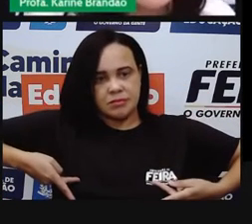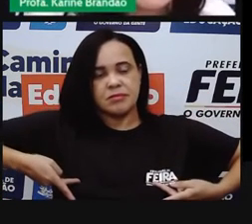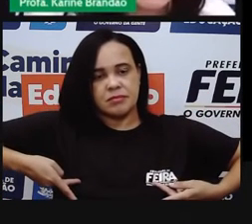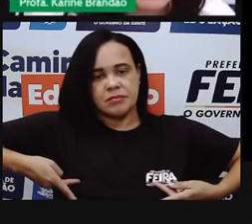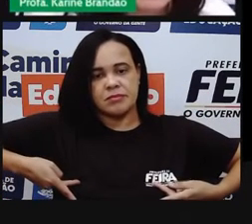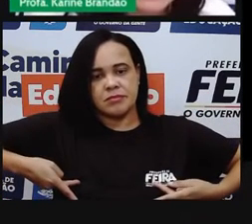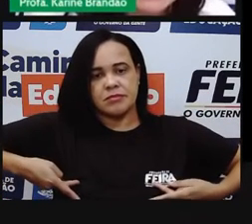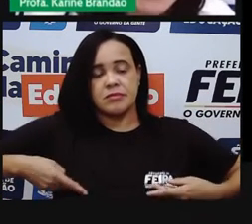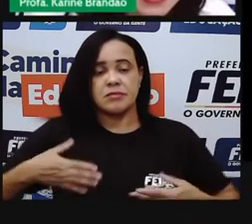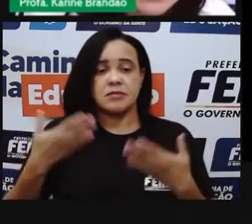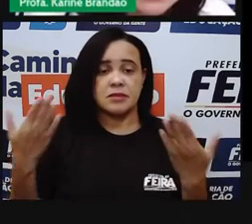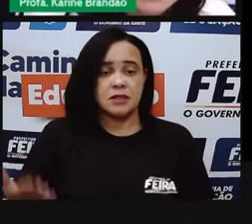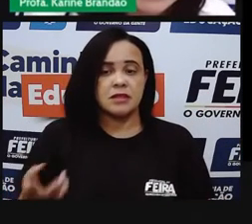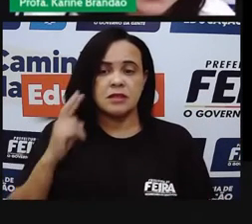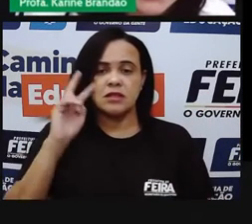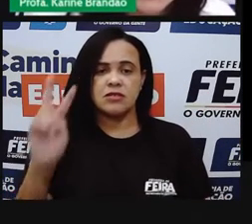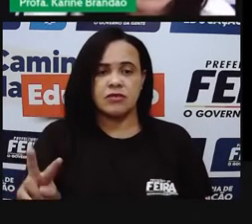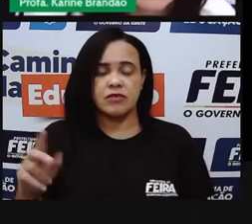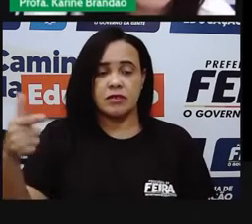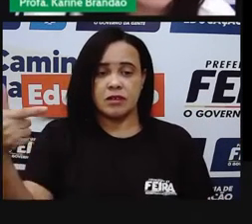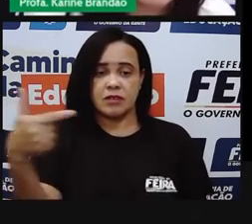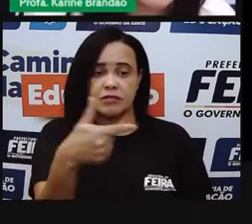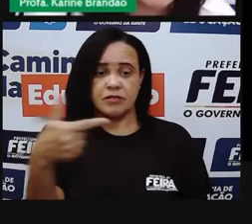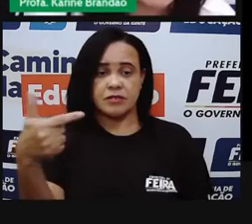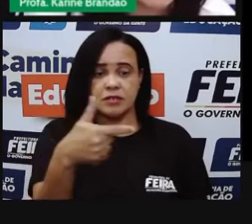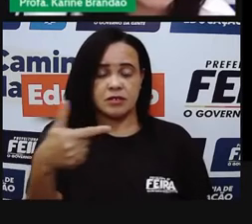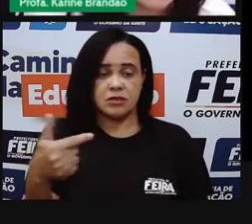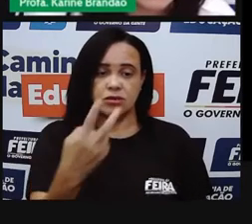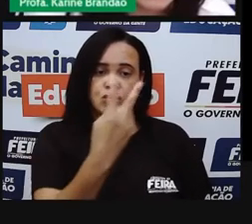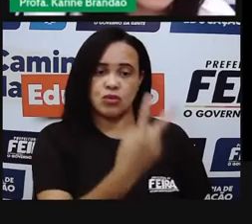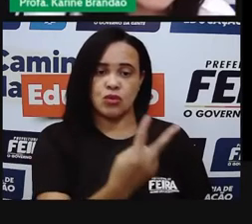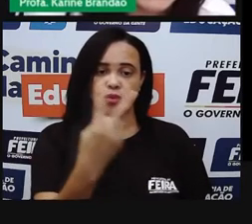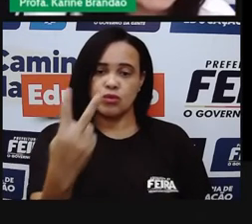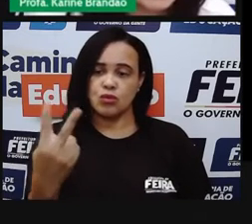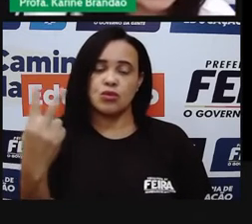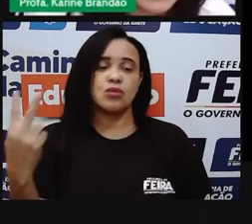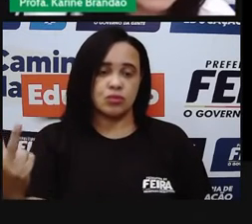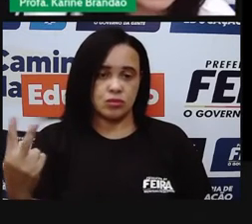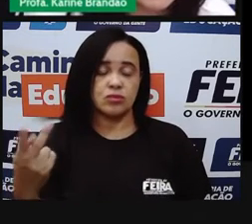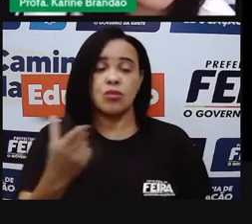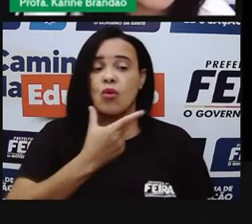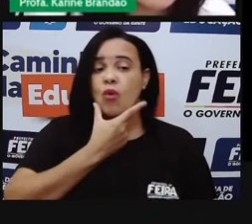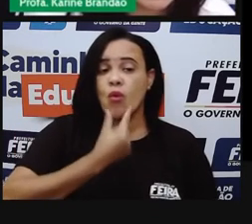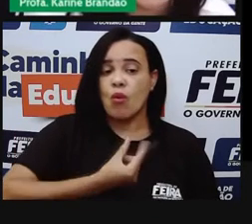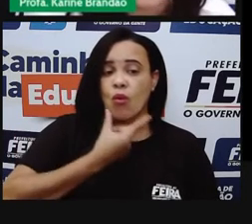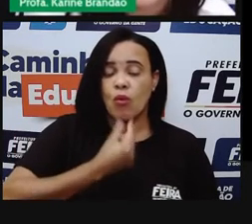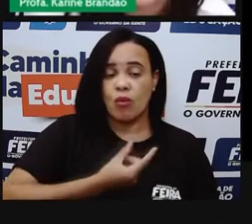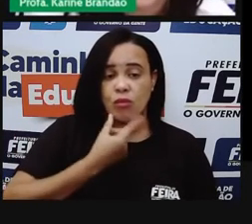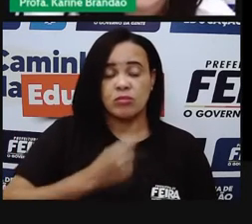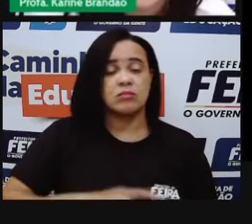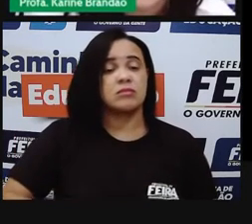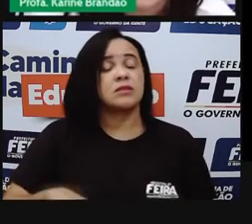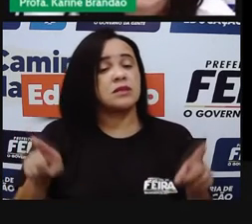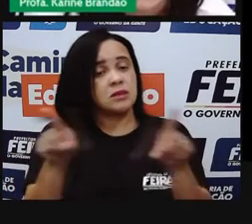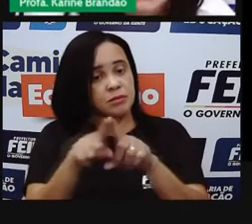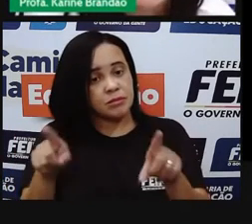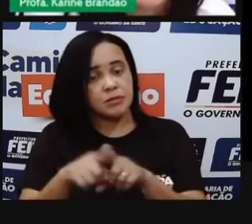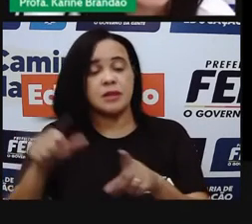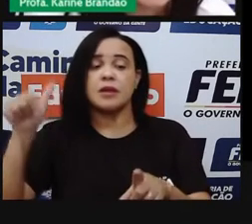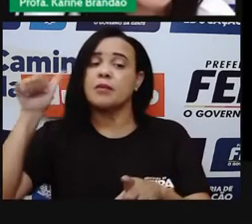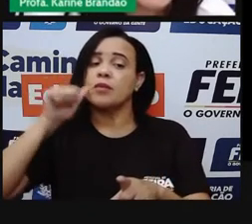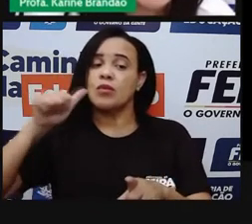quê? 22 pares que são iguais, ó, tanto no sexo feminino quanto no